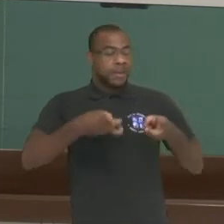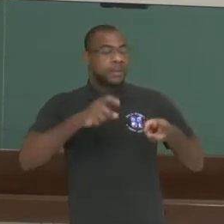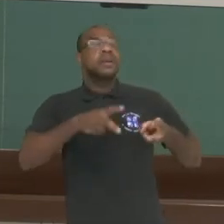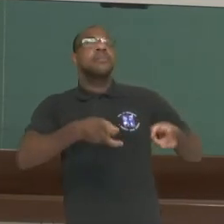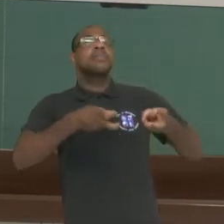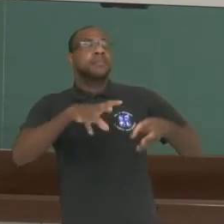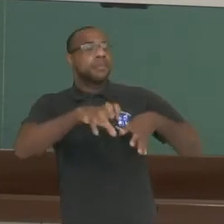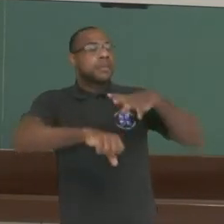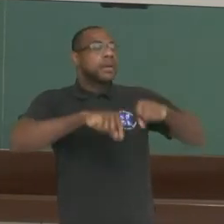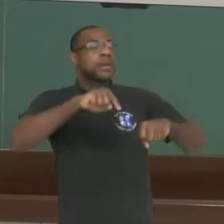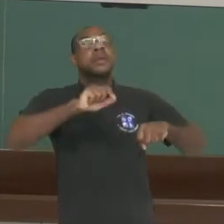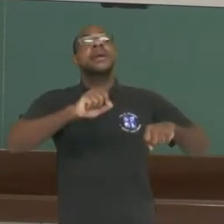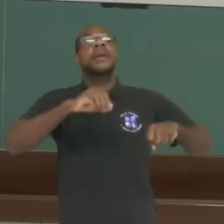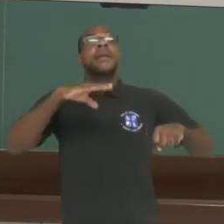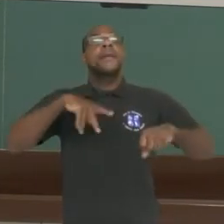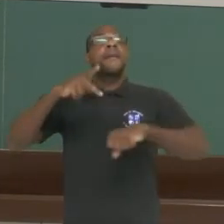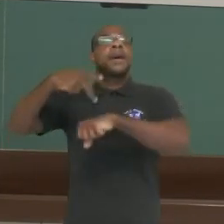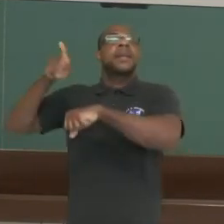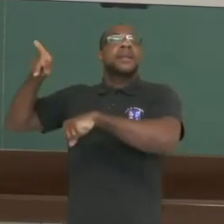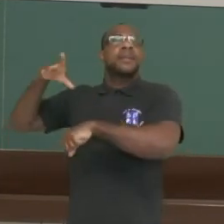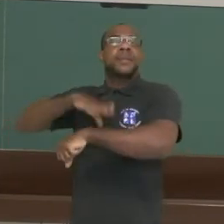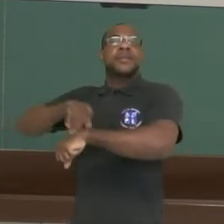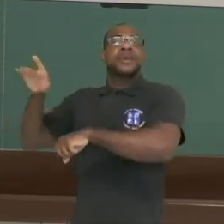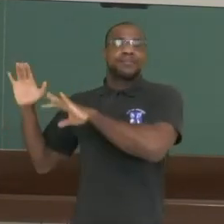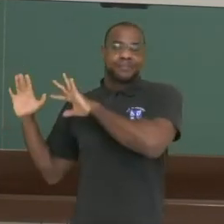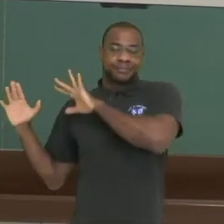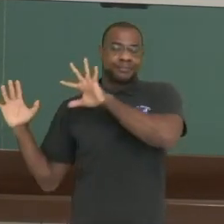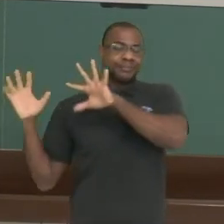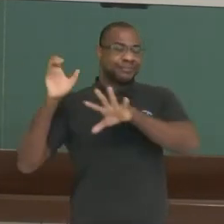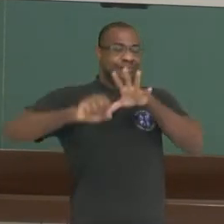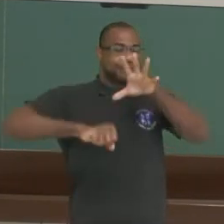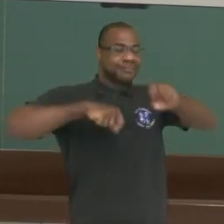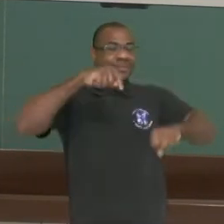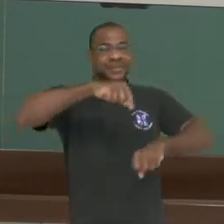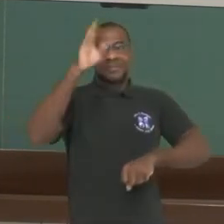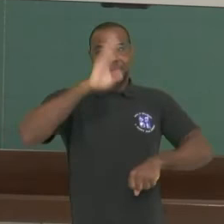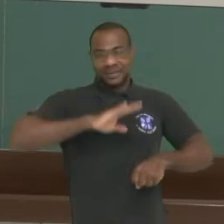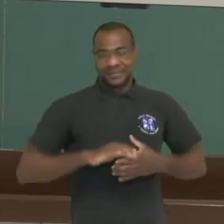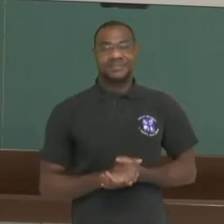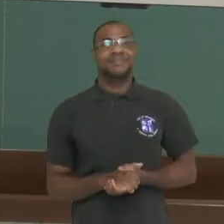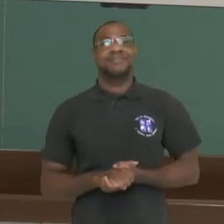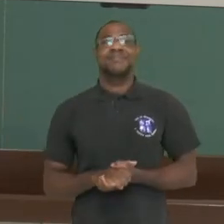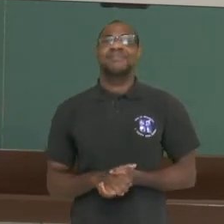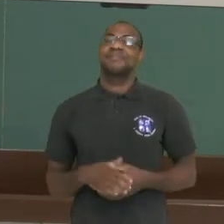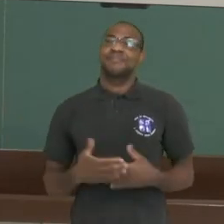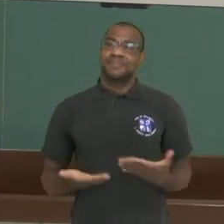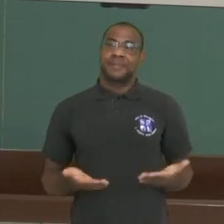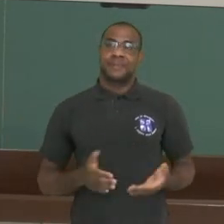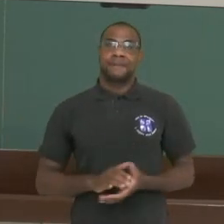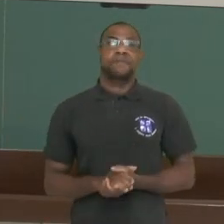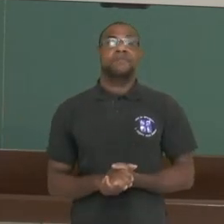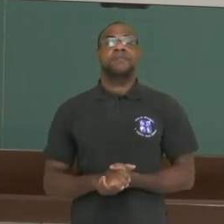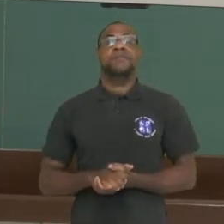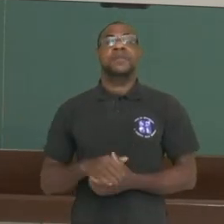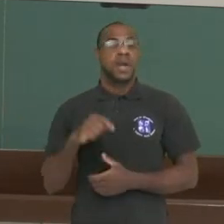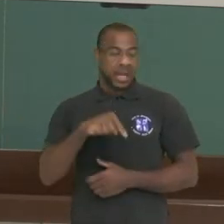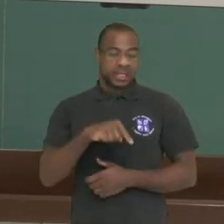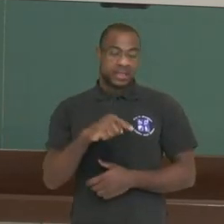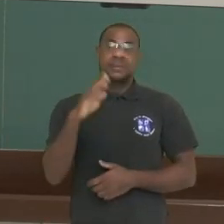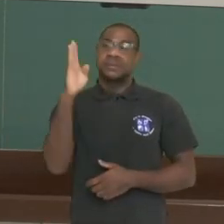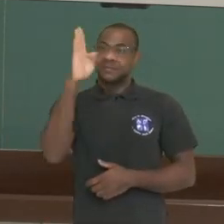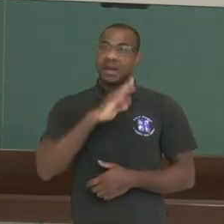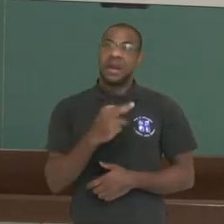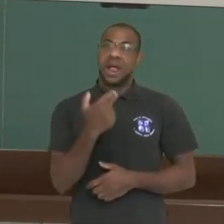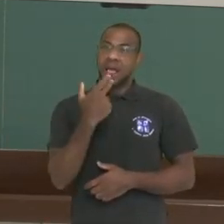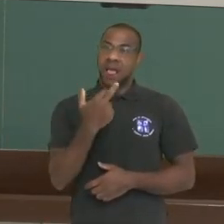uma colônia, foi um território dominado e colonizado por Portugal, por isso que chegou aqui